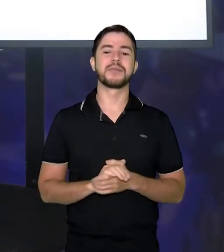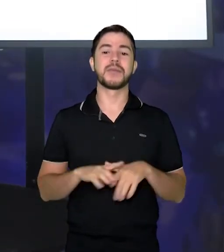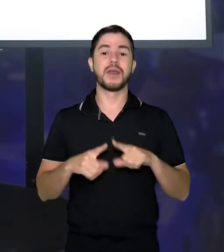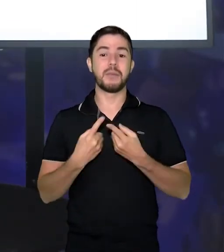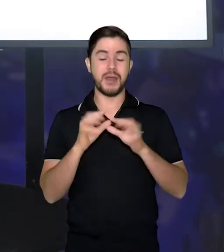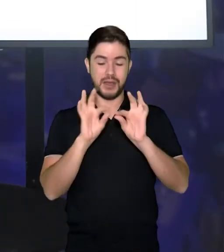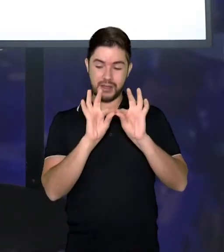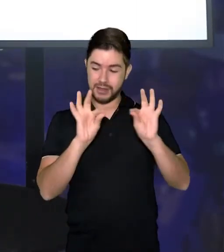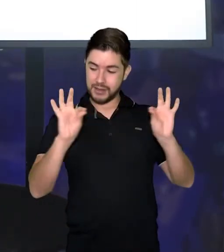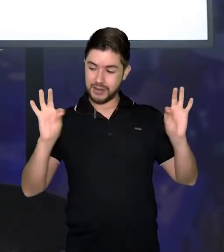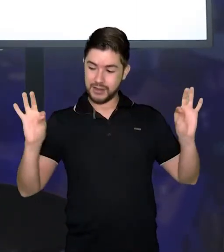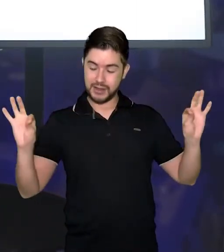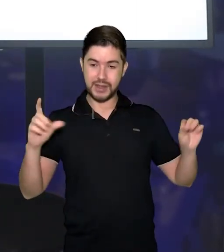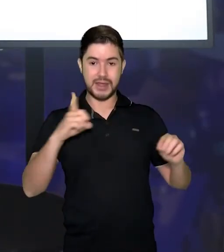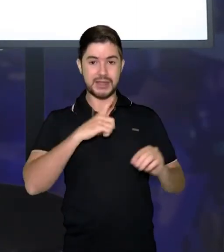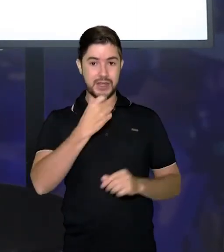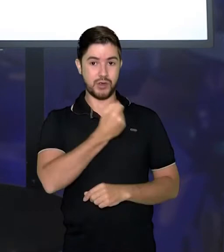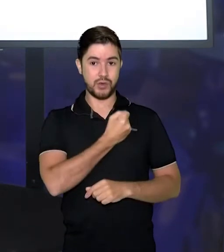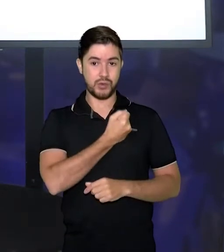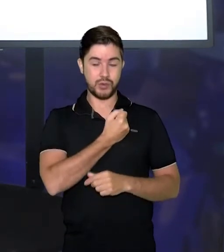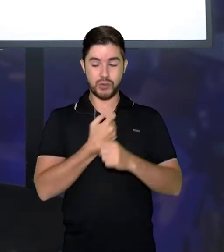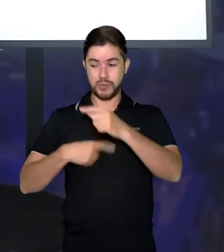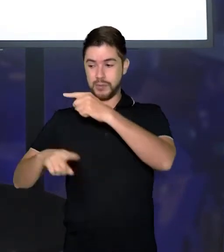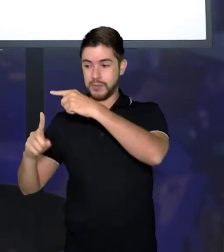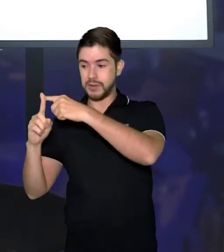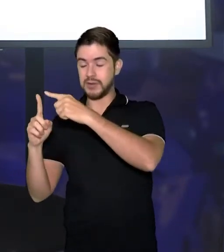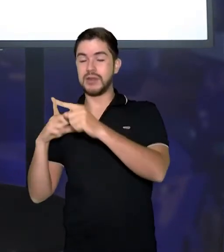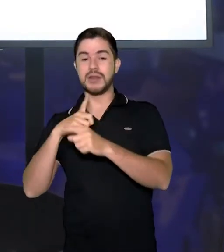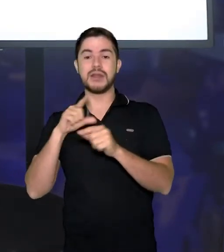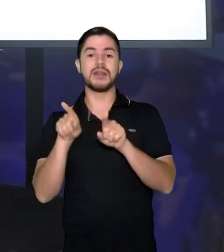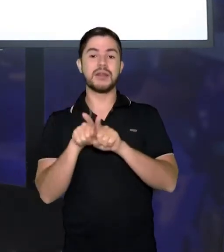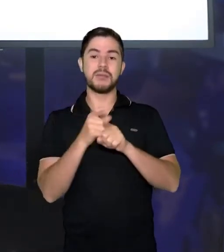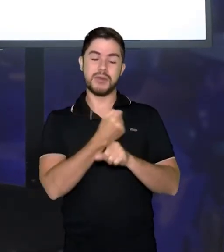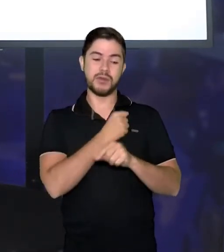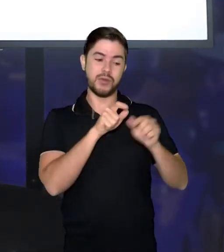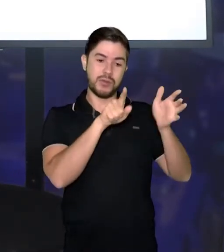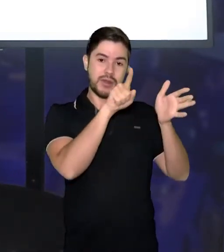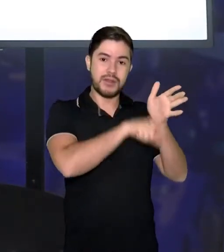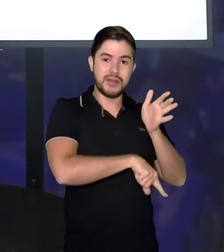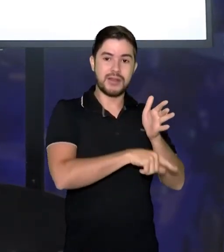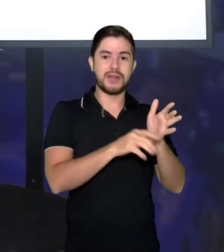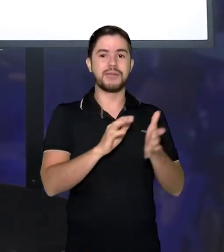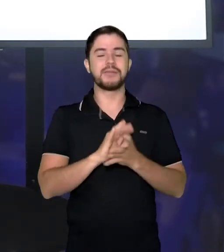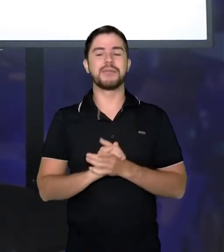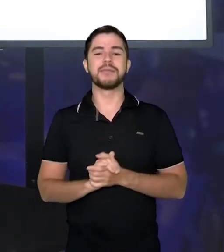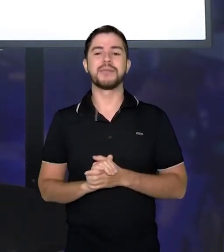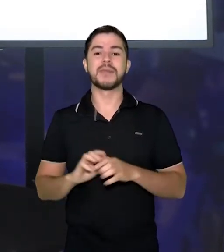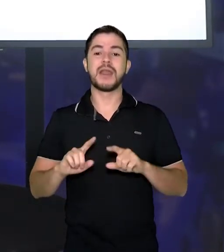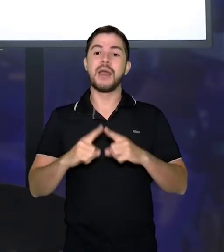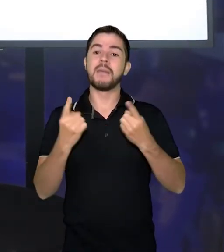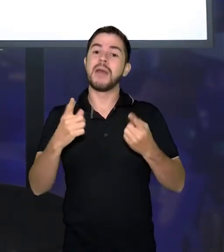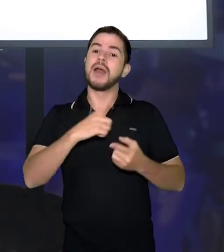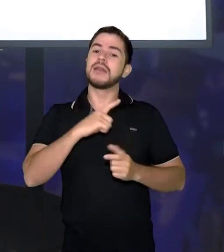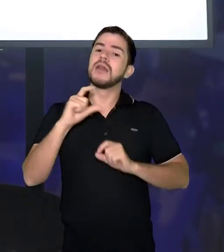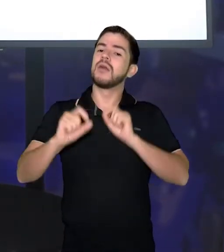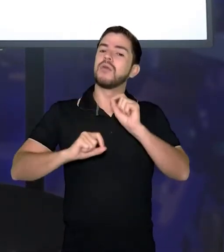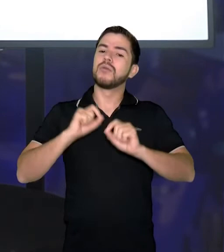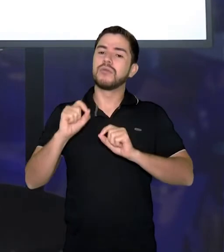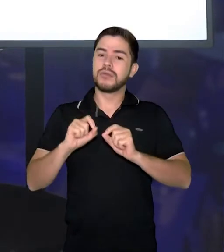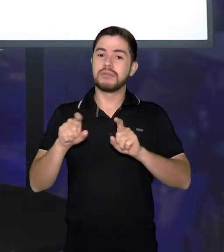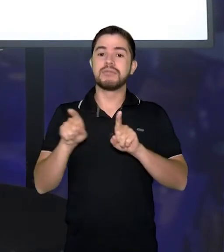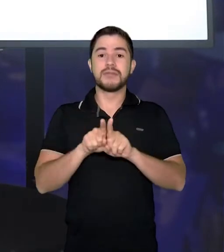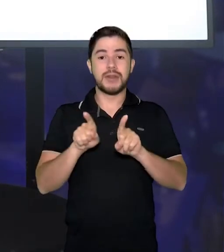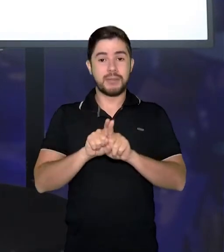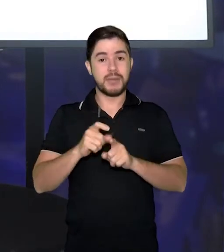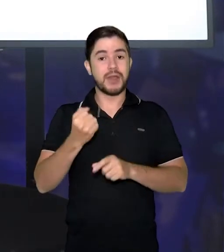numérica agora, ela tem os números positivos e negativos, mas ela tem o quê? Os racionais também dentro dessa